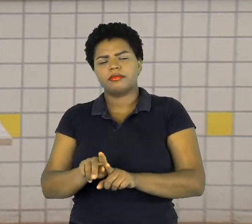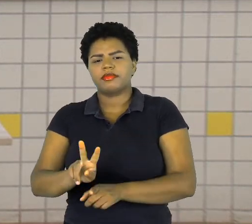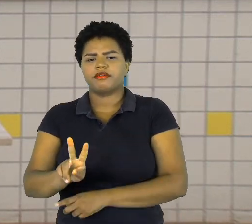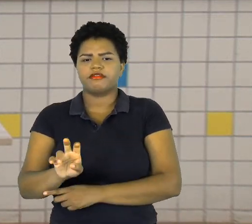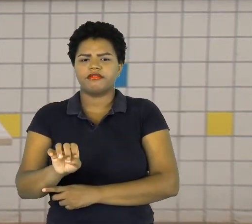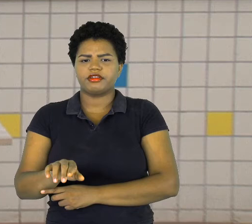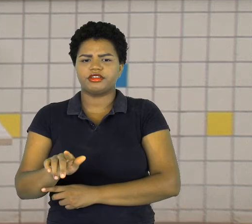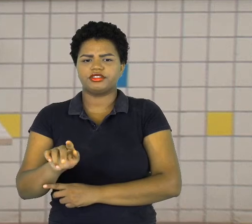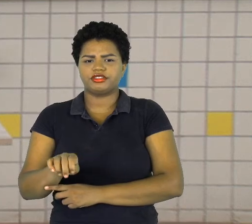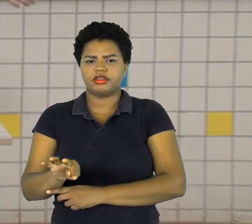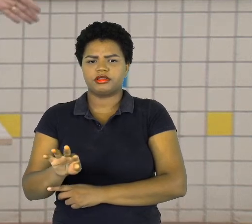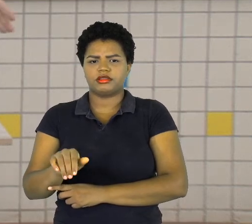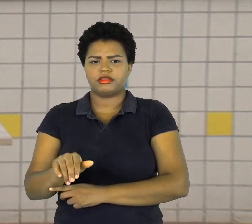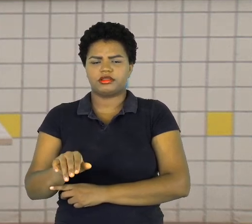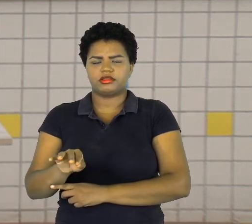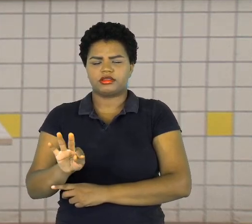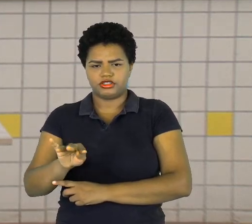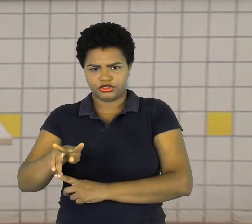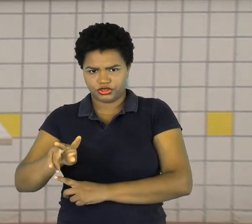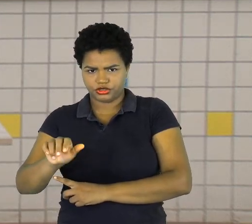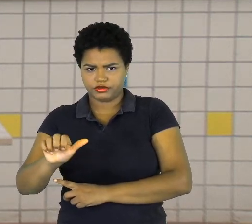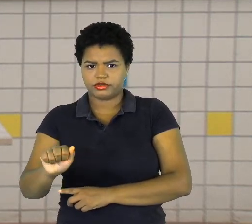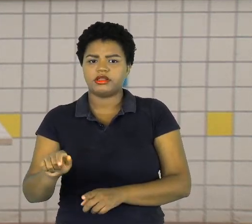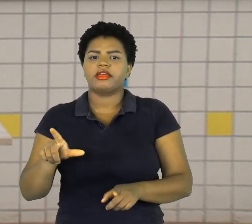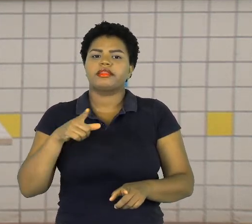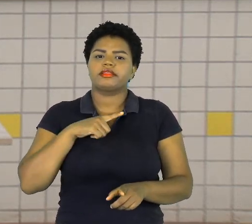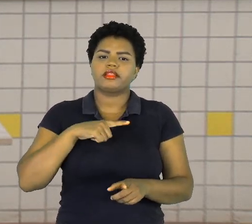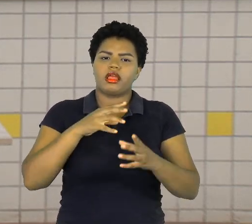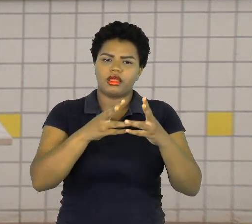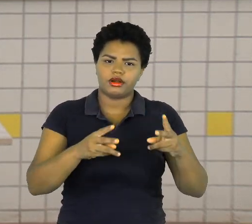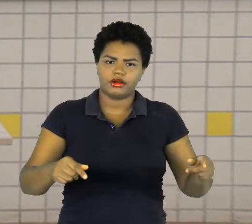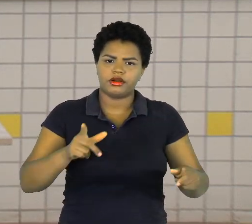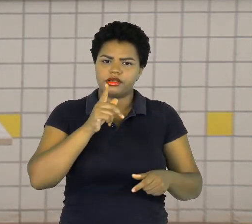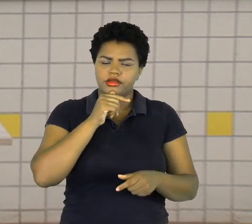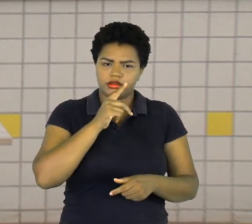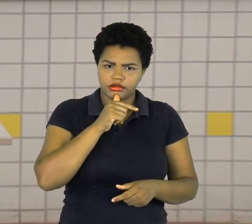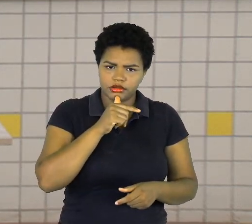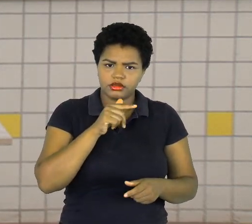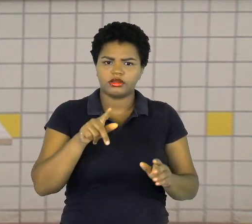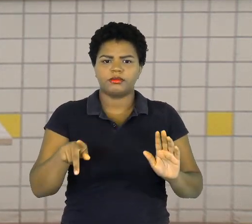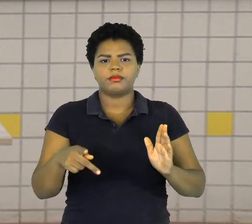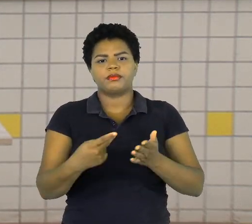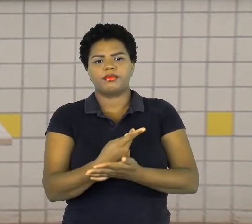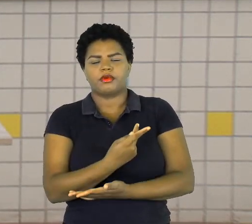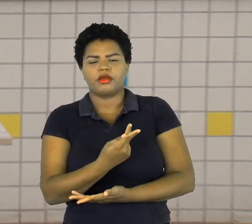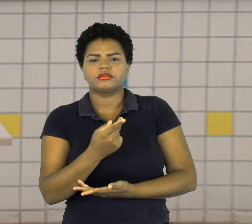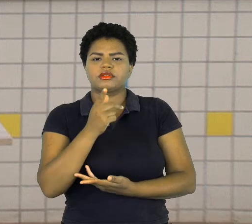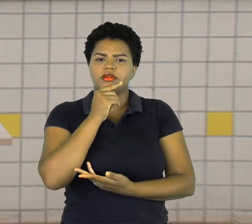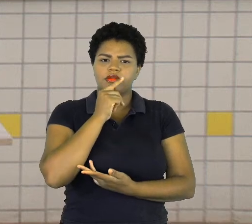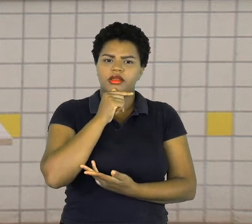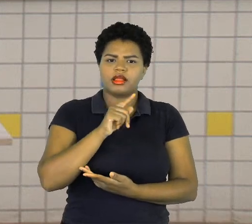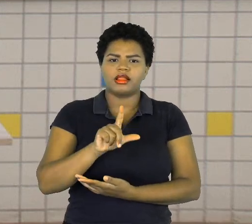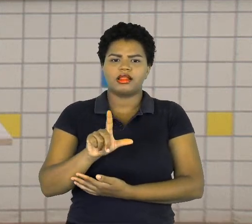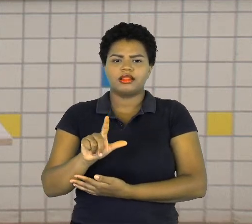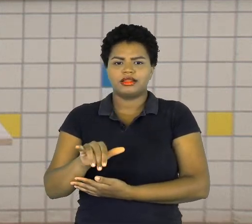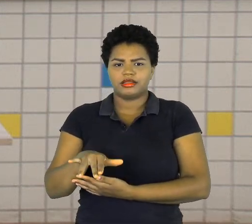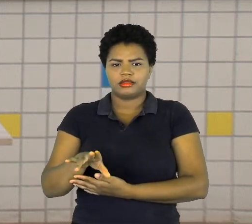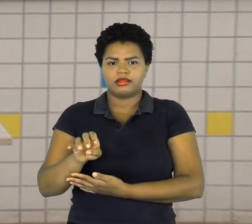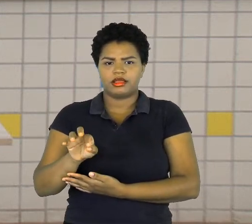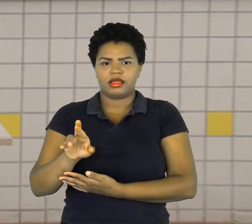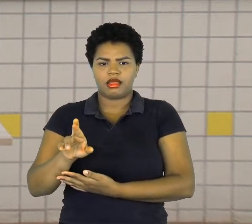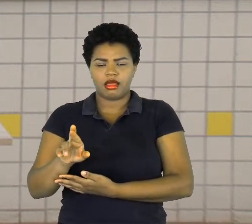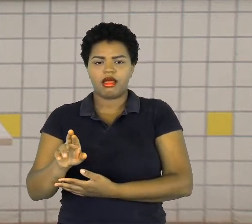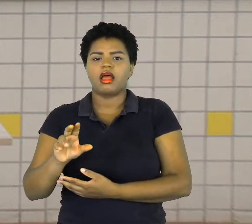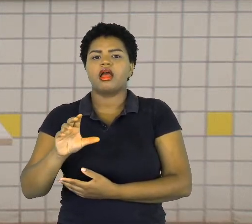a erosão hídrica, causada pela água, erosão laminar, linear e